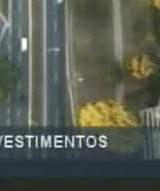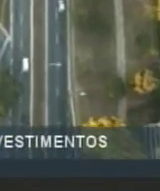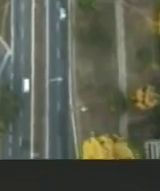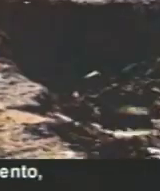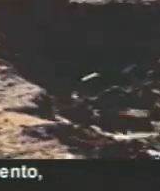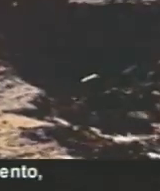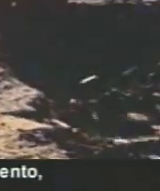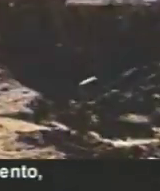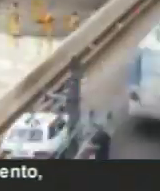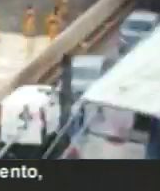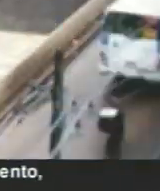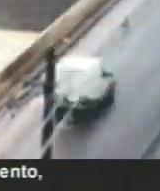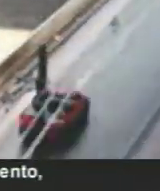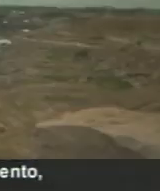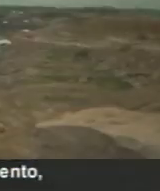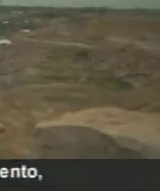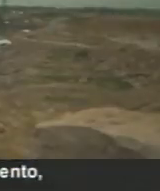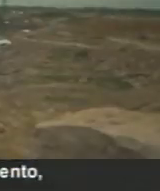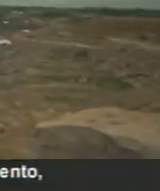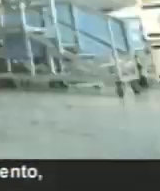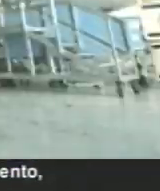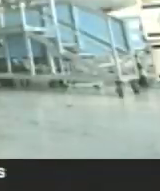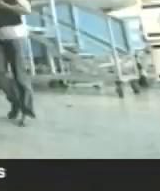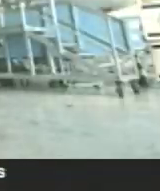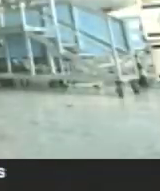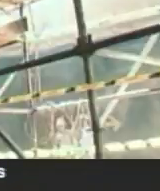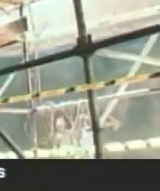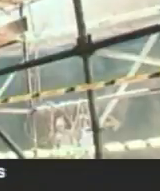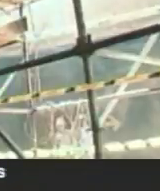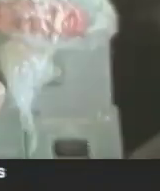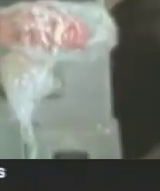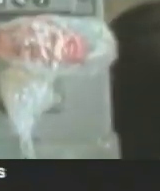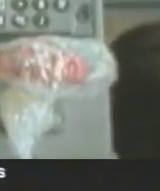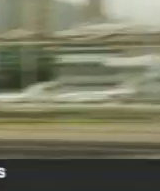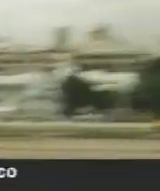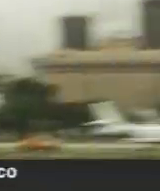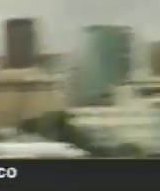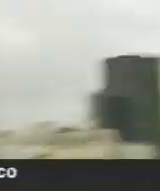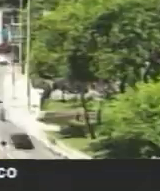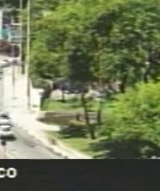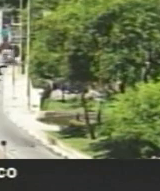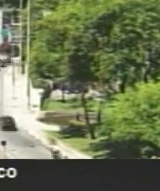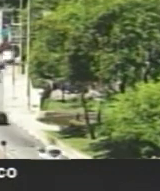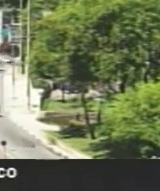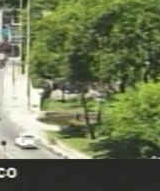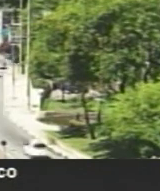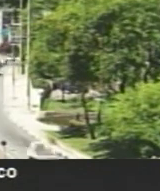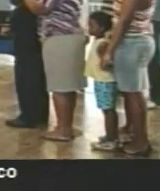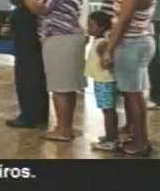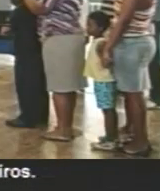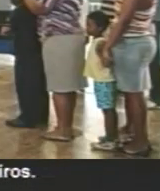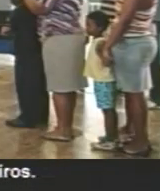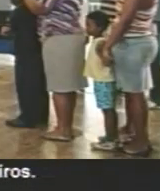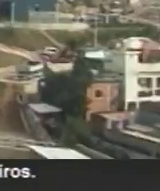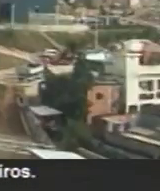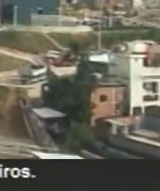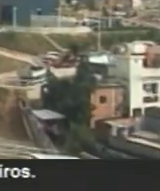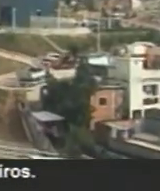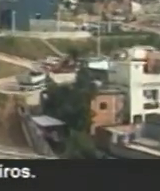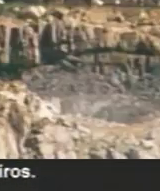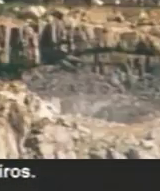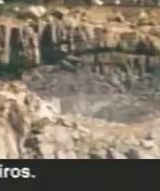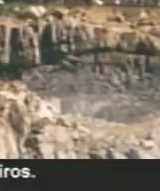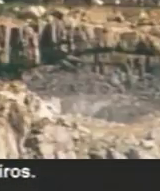Com o PAC, Programa de Aceleração do Crescimento, o governo federal mantém o país no rumo do crescimento econômico e